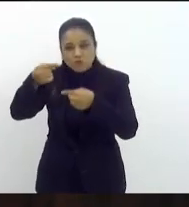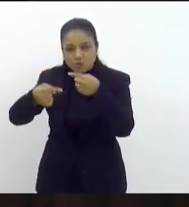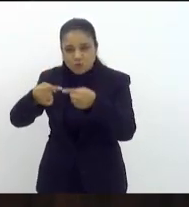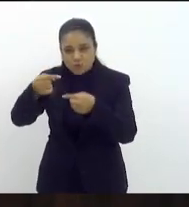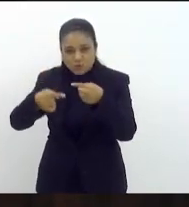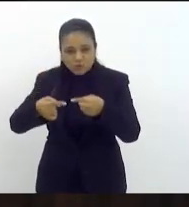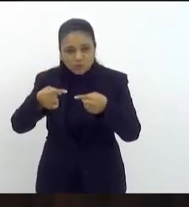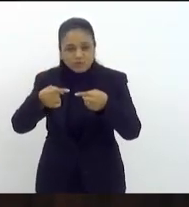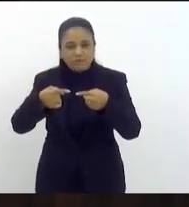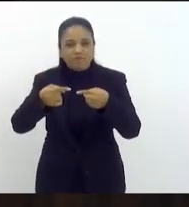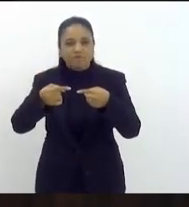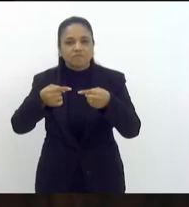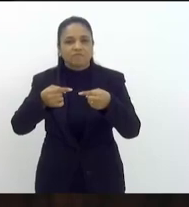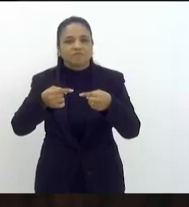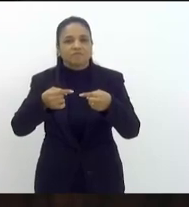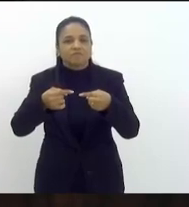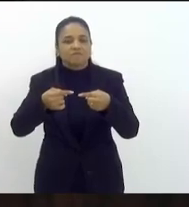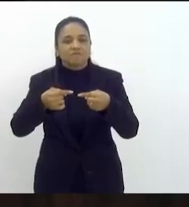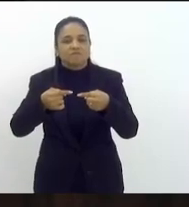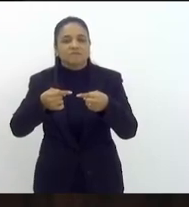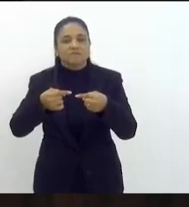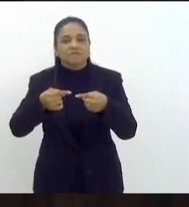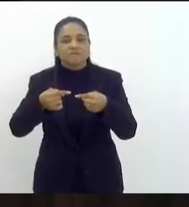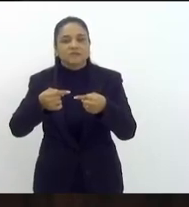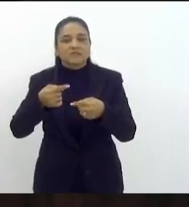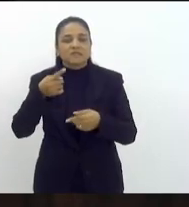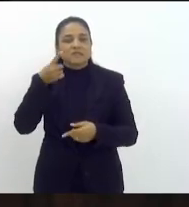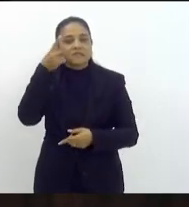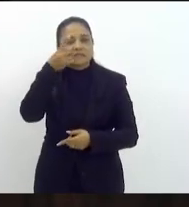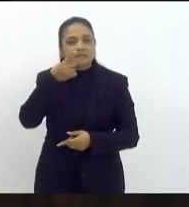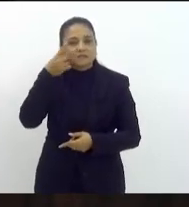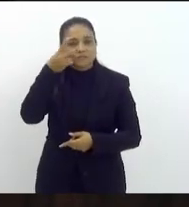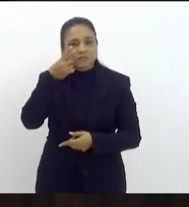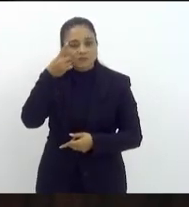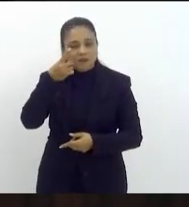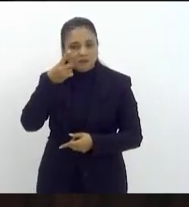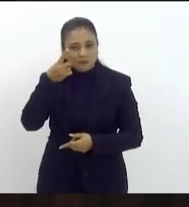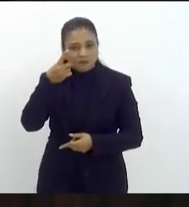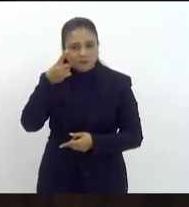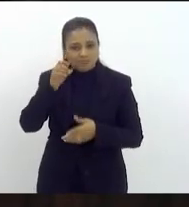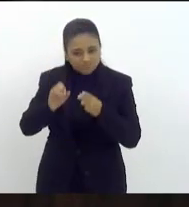para discutir inicialmente Deputado autor